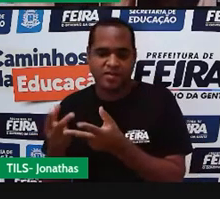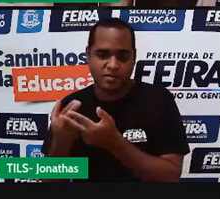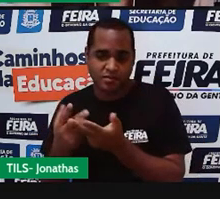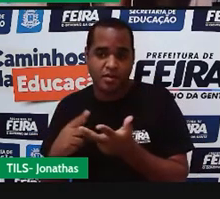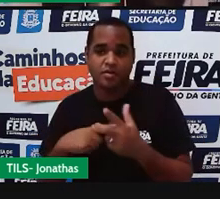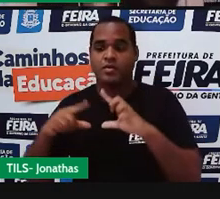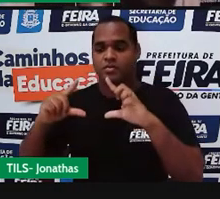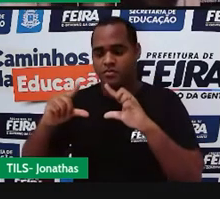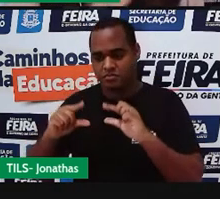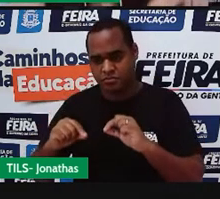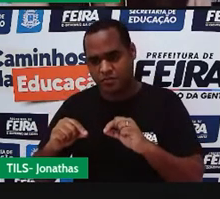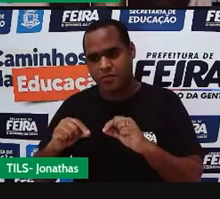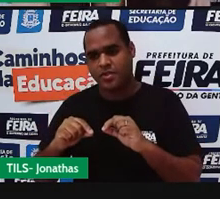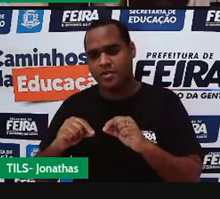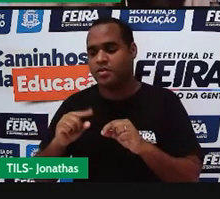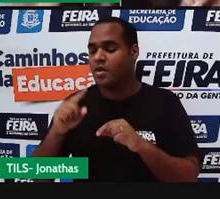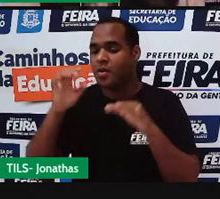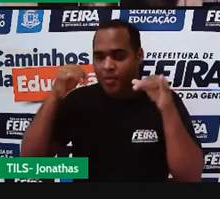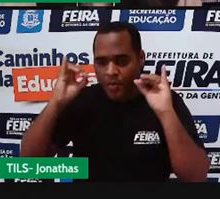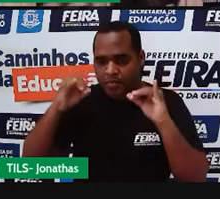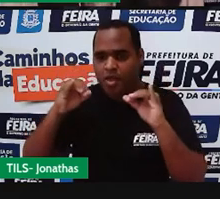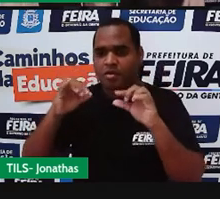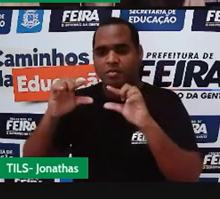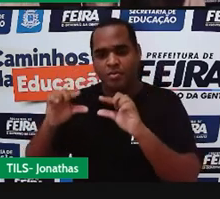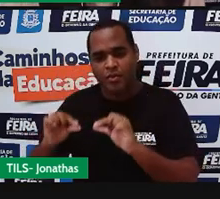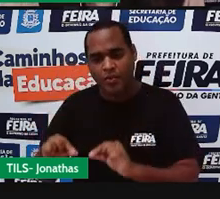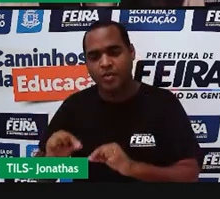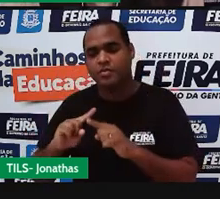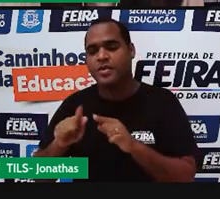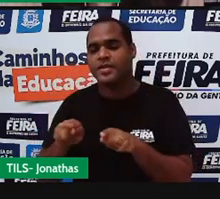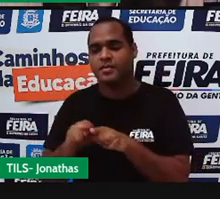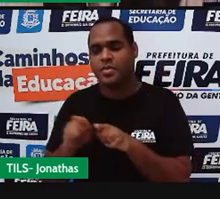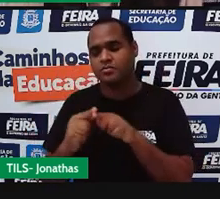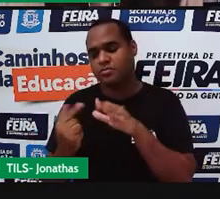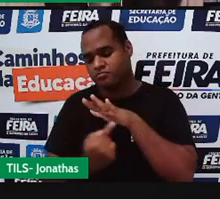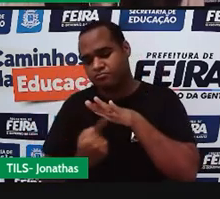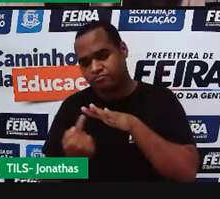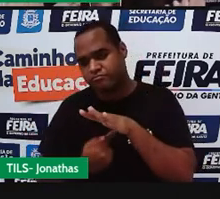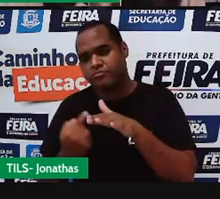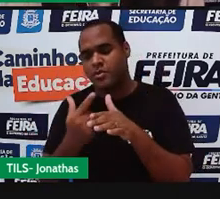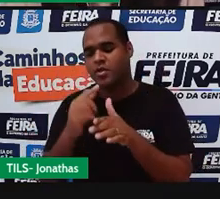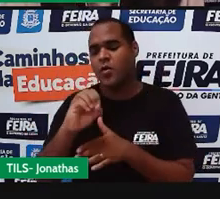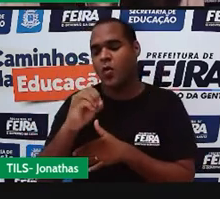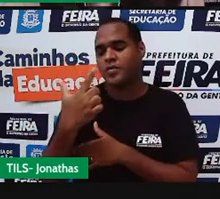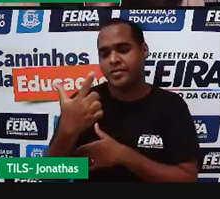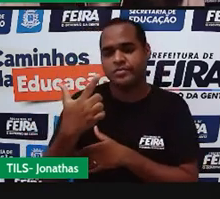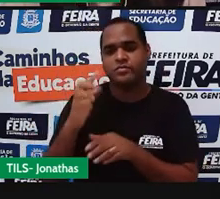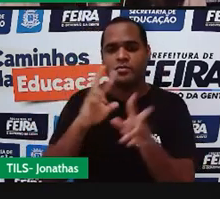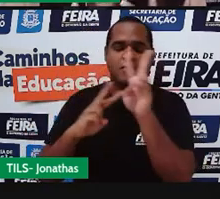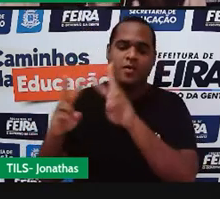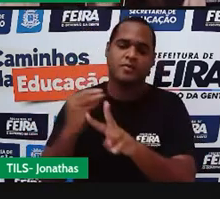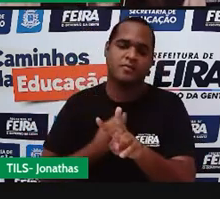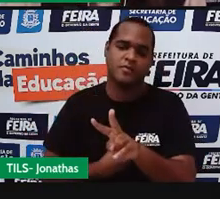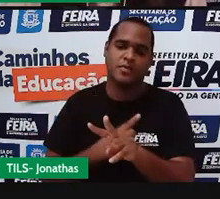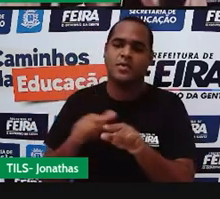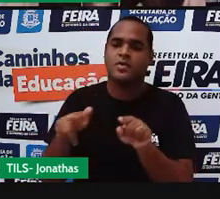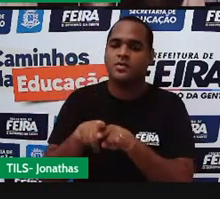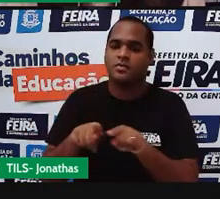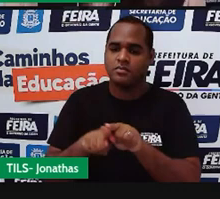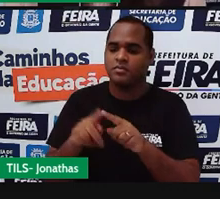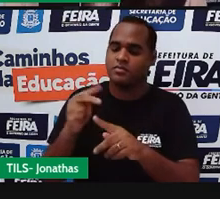a produzir menos Então vai ter menos Boys ali menos gases sendo liberados na atmosfera e também